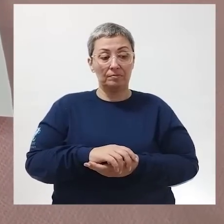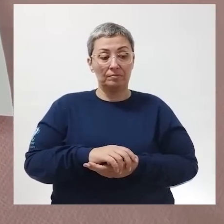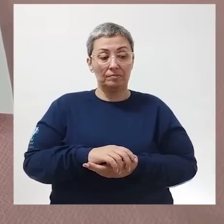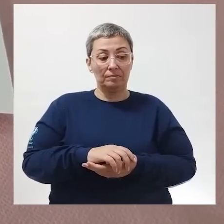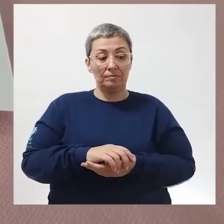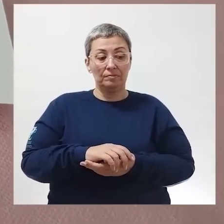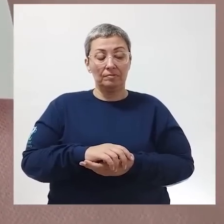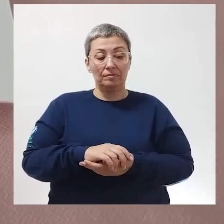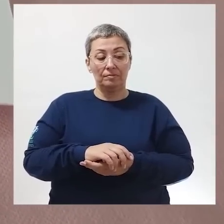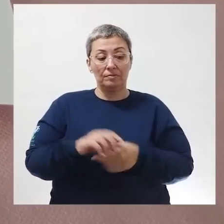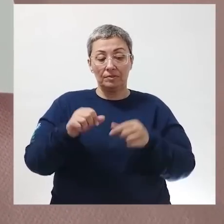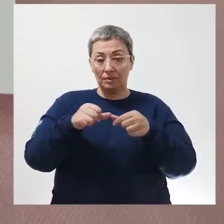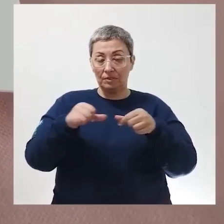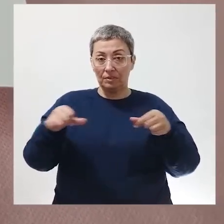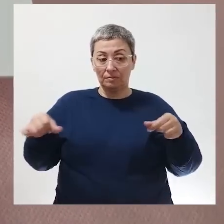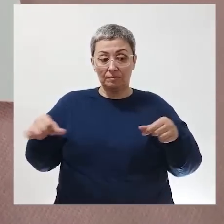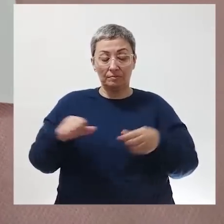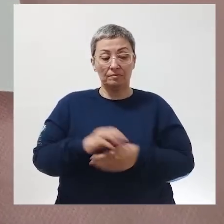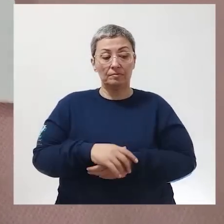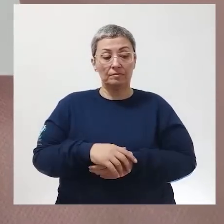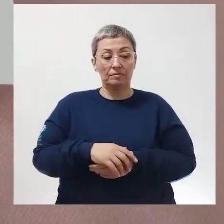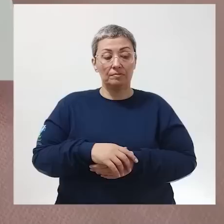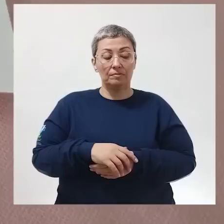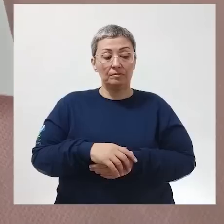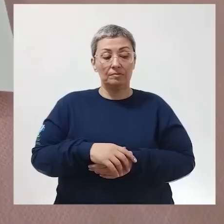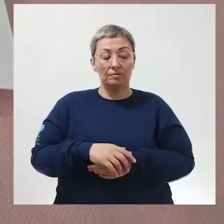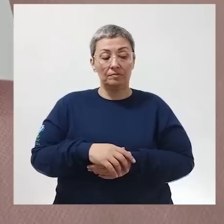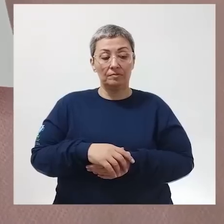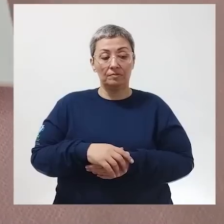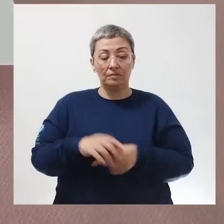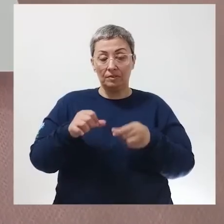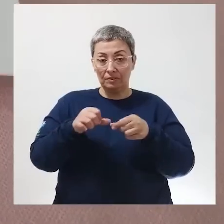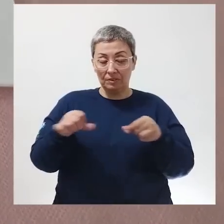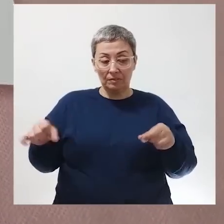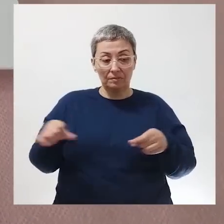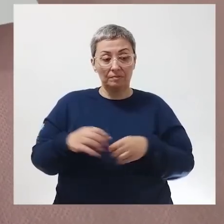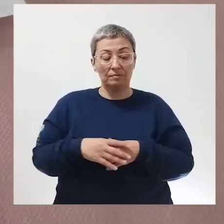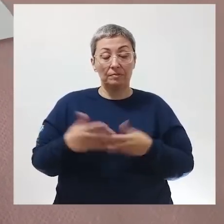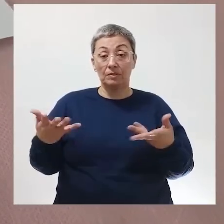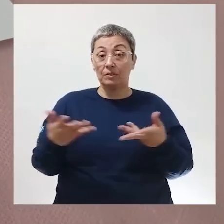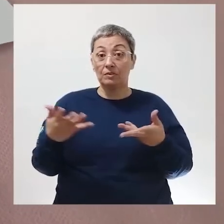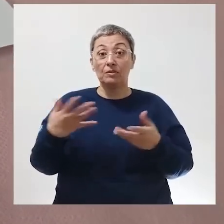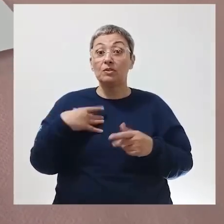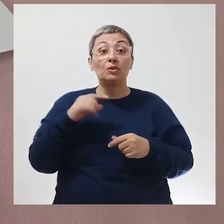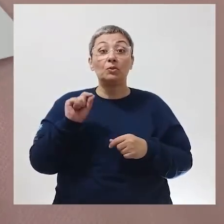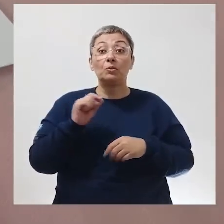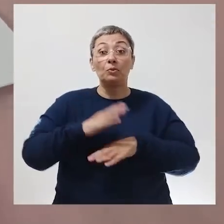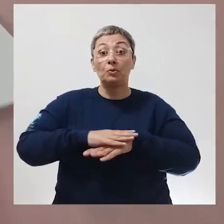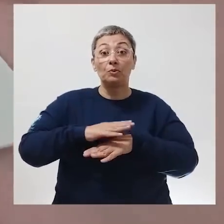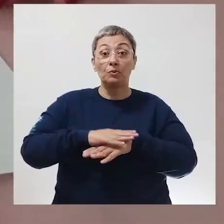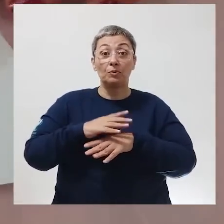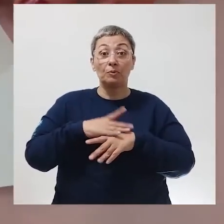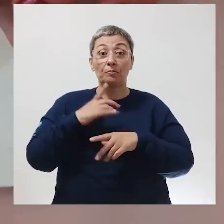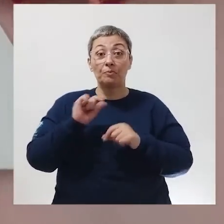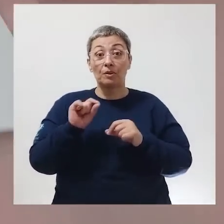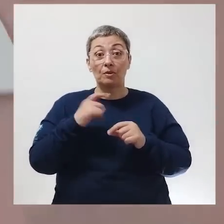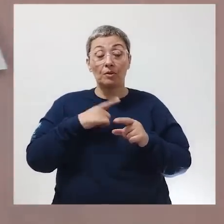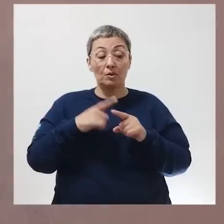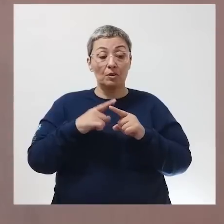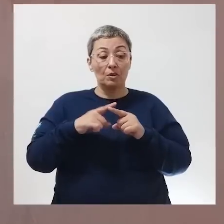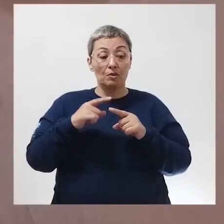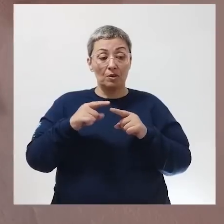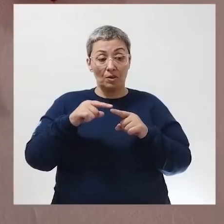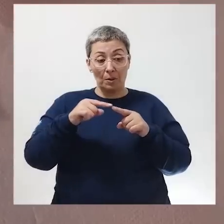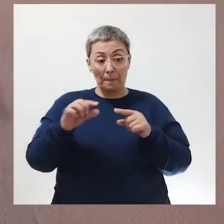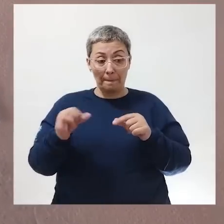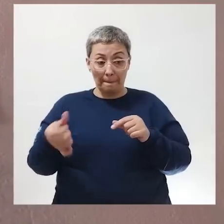eu marquei. Olha, passo a mão, tá bom? Agora, o que eu vou fazer? Eu vou pegar